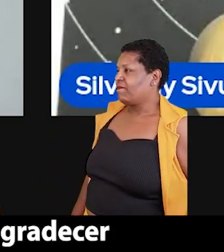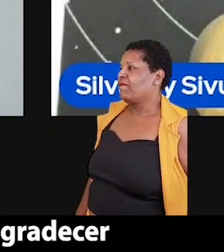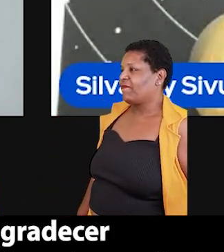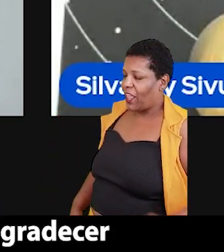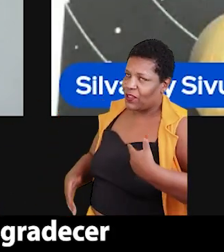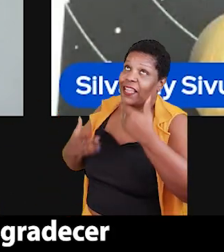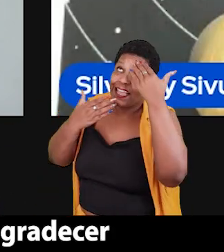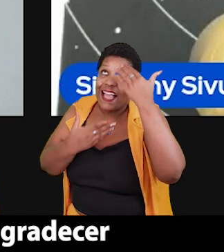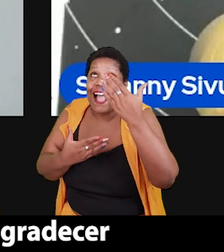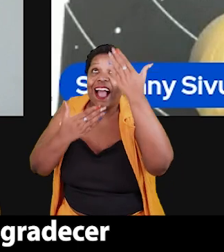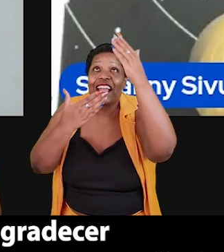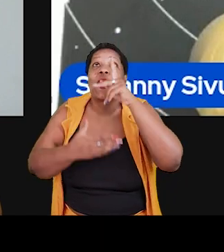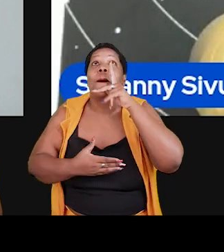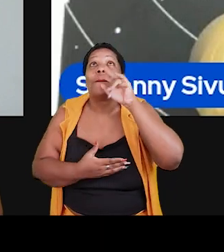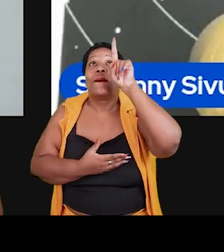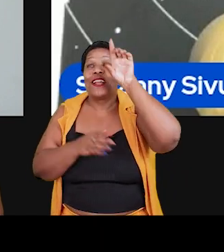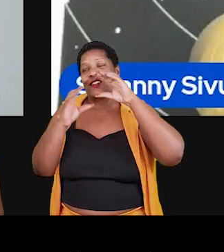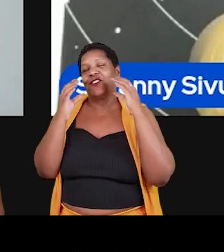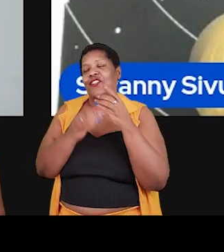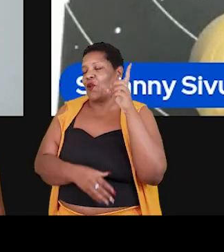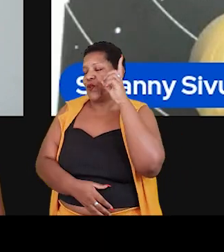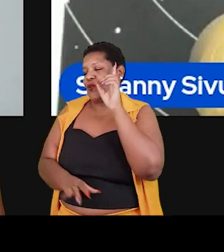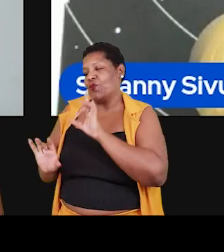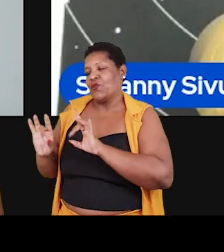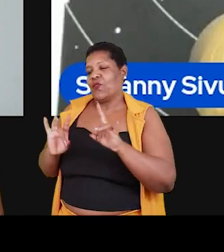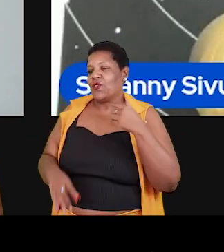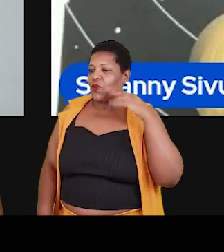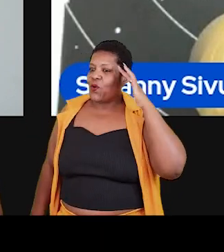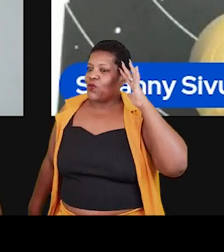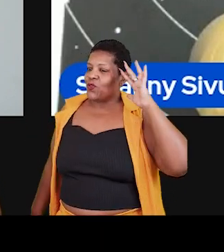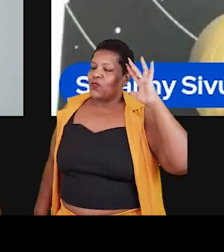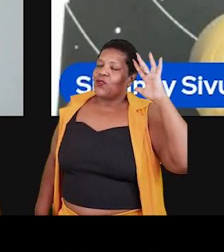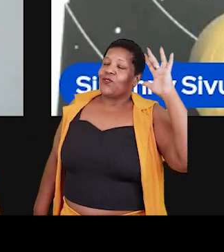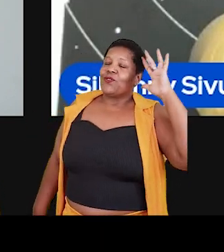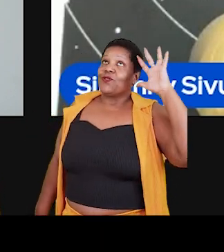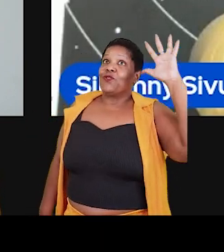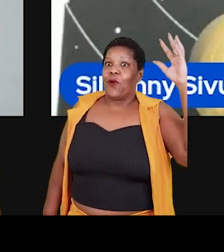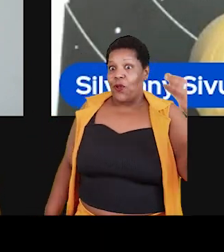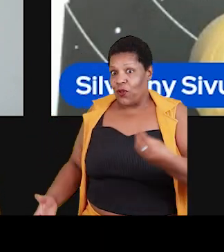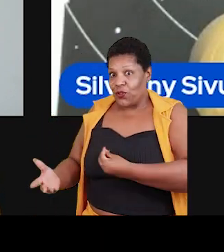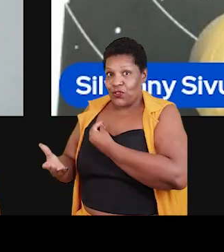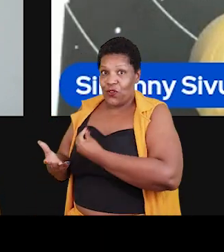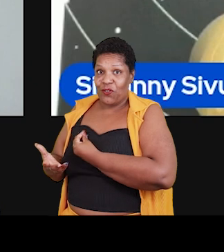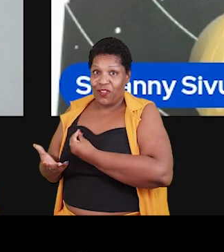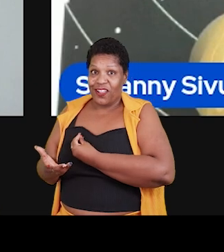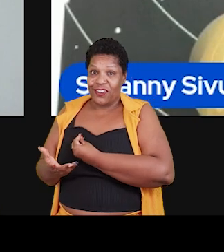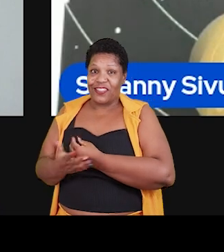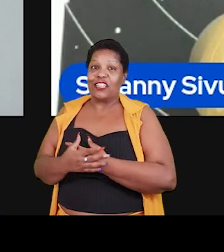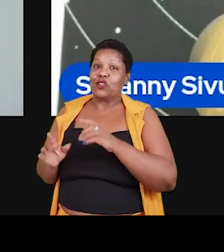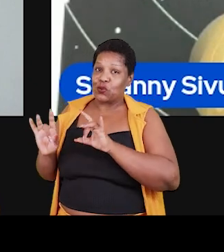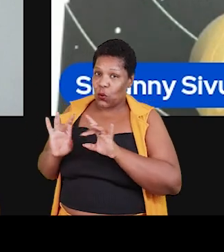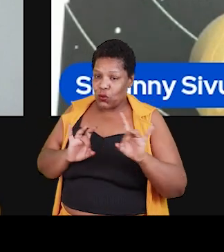É agradecer Papai do Céu todos os dias, sabe? Porque eu vivo um sonho todos os dias. Todos